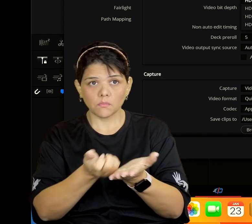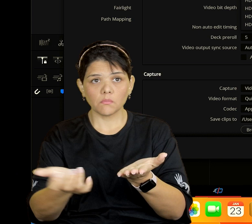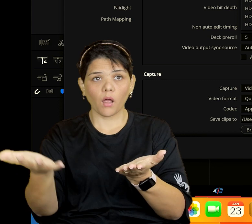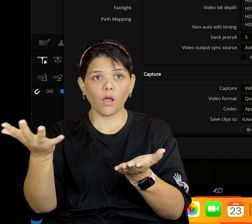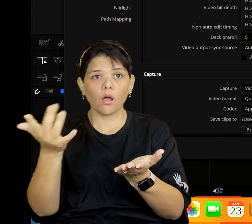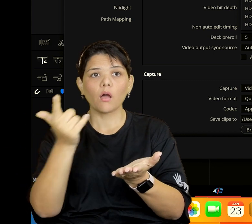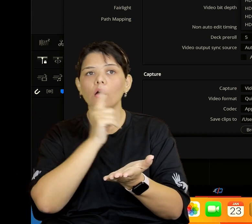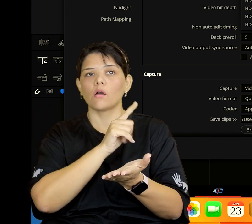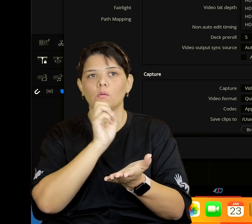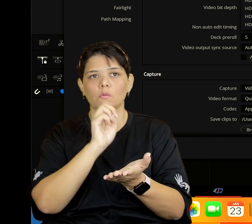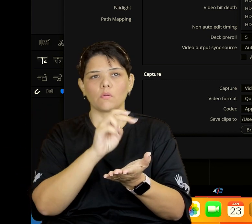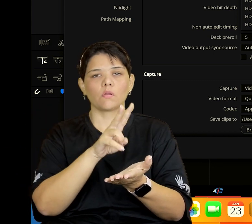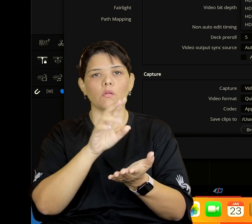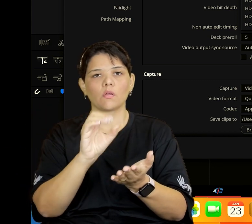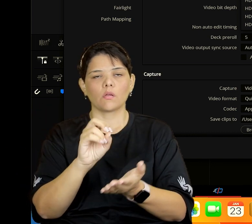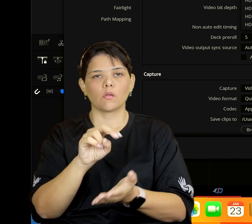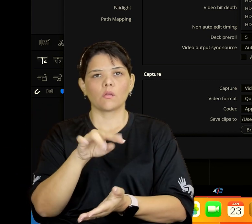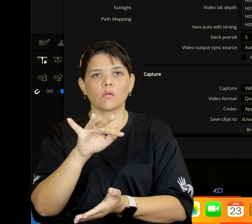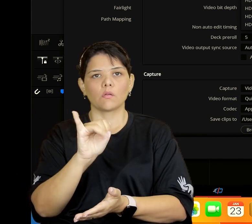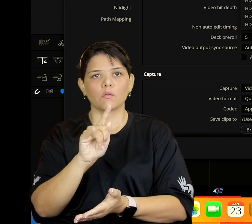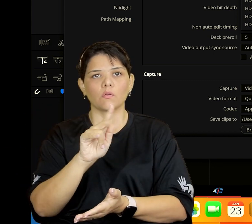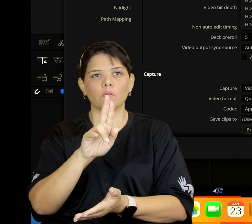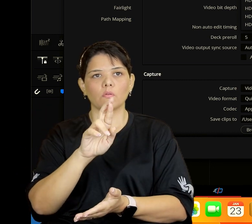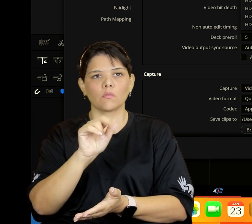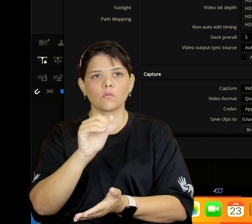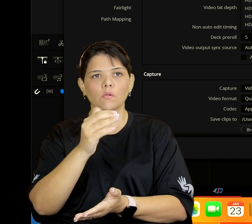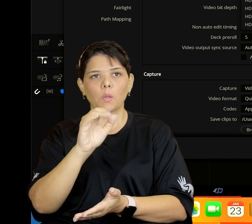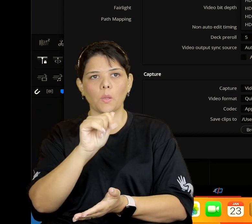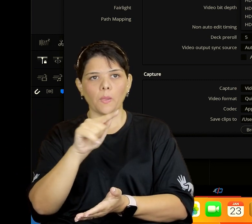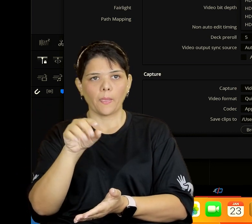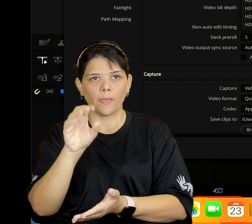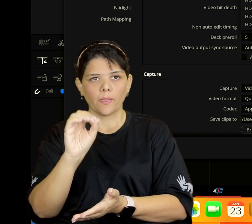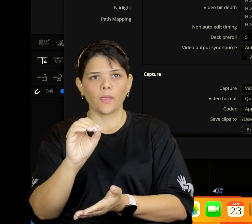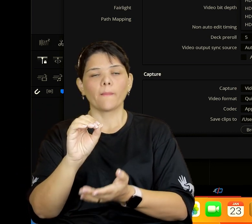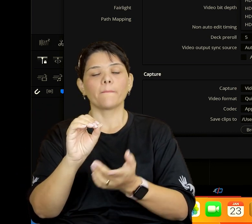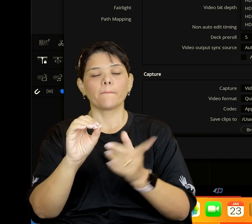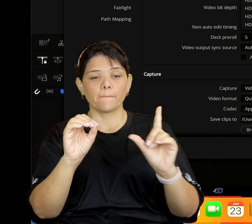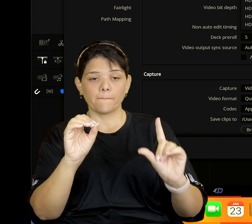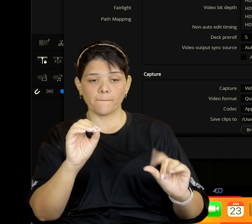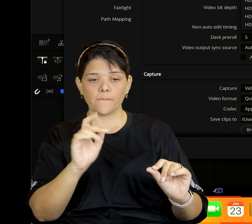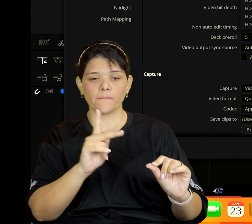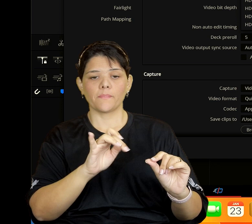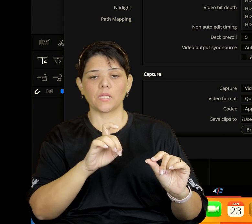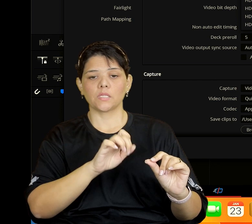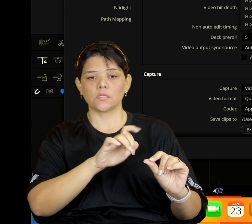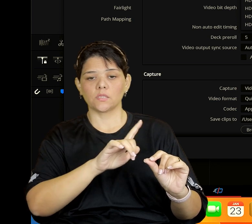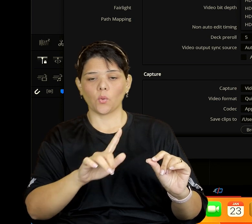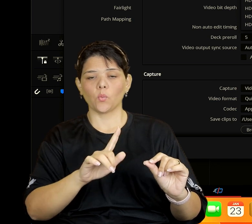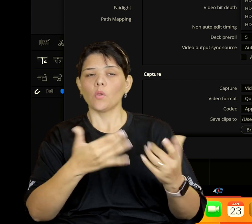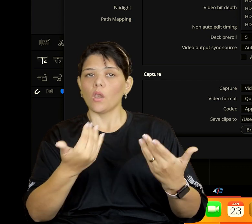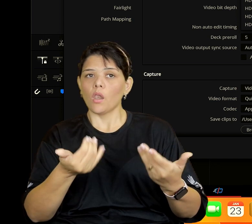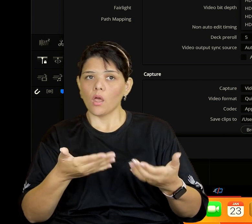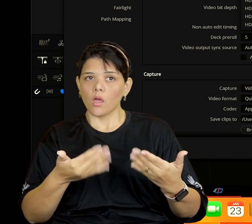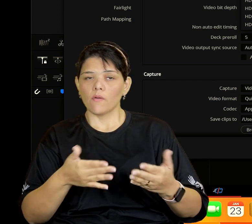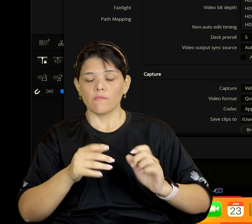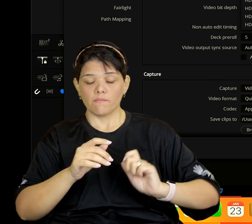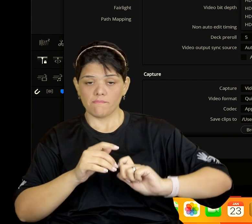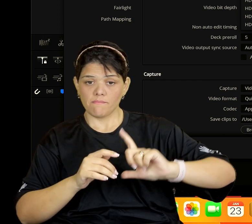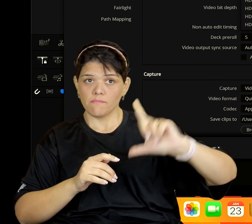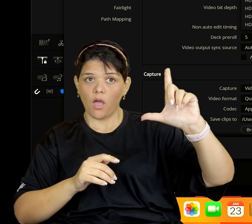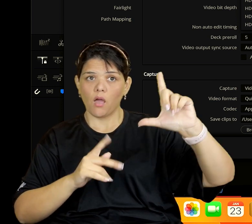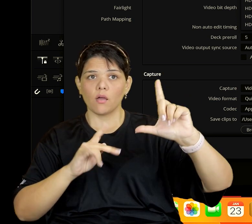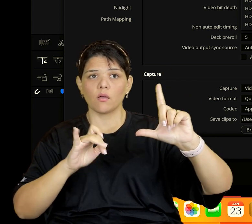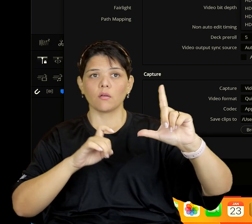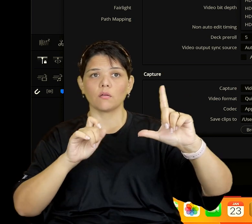outro. Menor quantidade de pixel, menor qualidade, mais leve. Mais quantidade de pixel, maior qualidade,